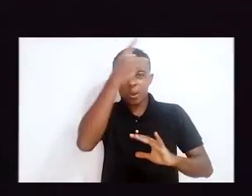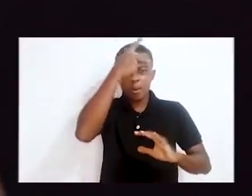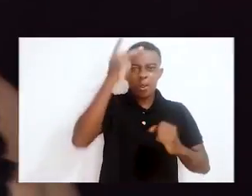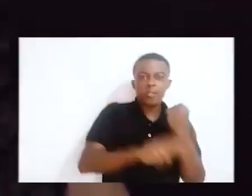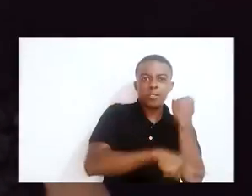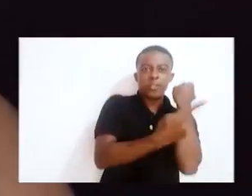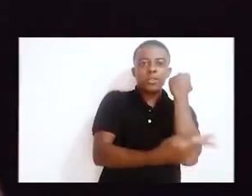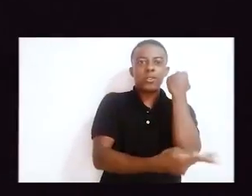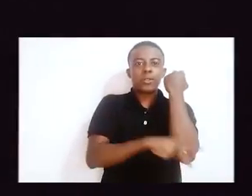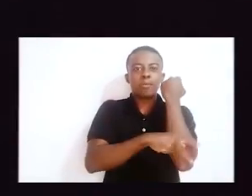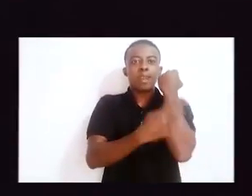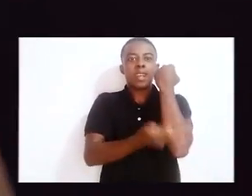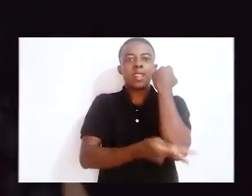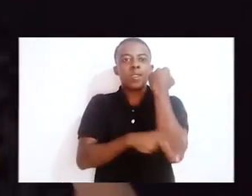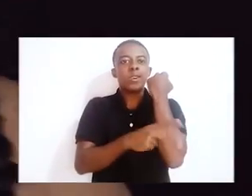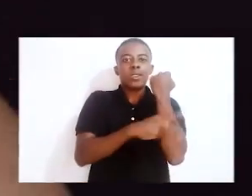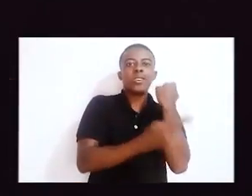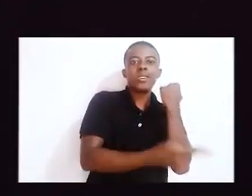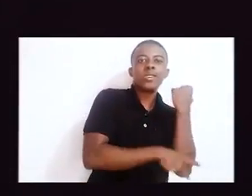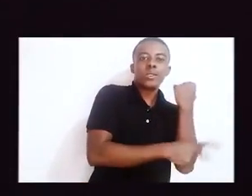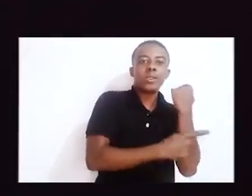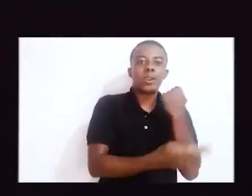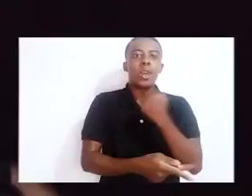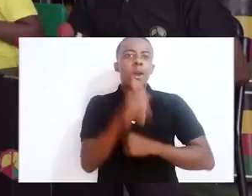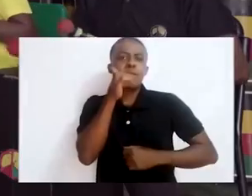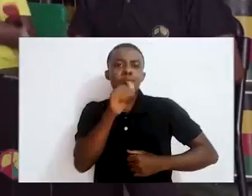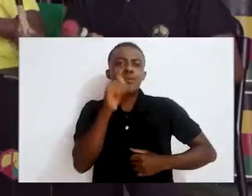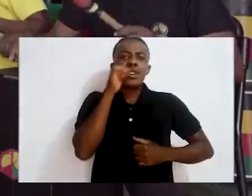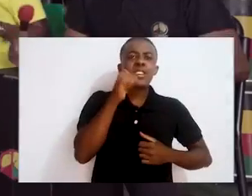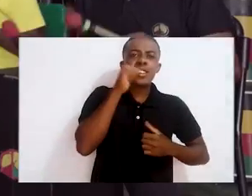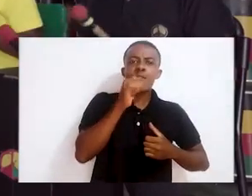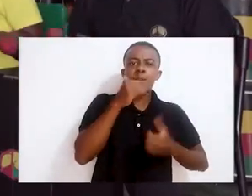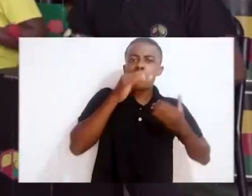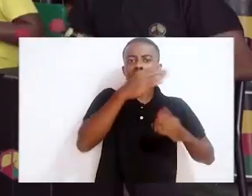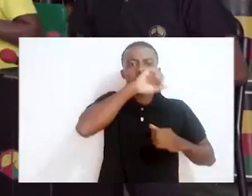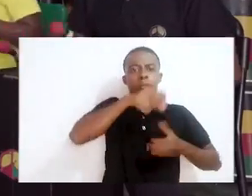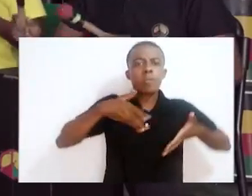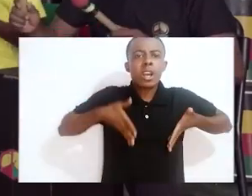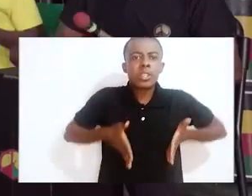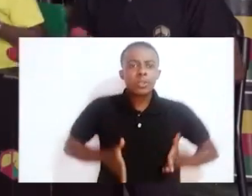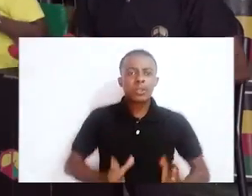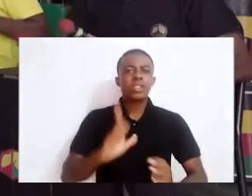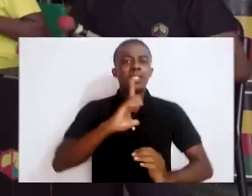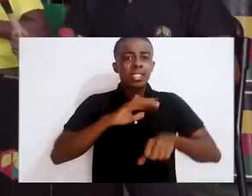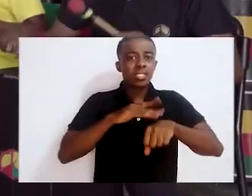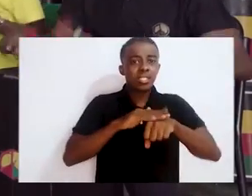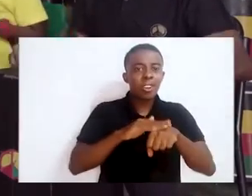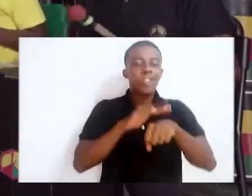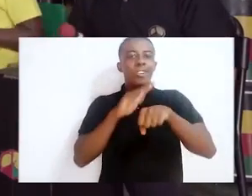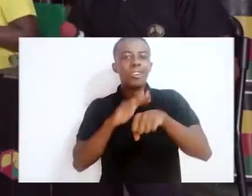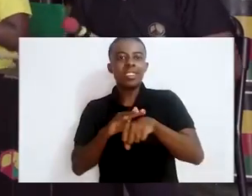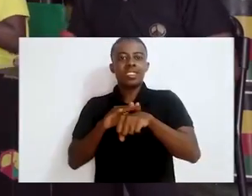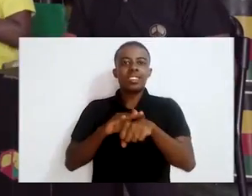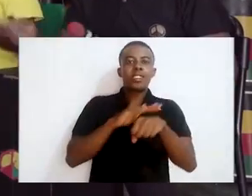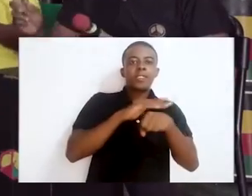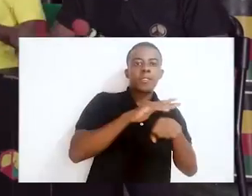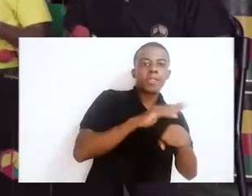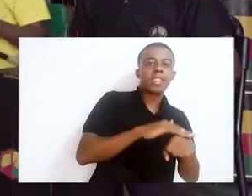liberdade ao povo do Pelour. Mãe que é mãe no parto sente